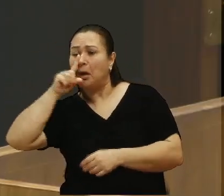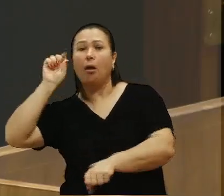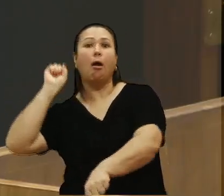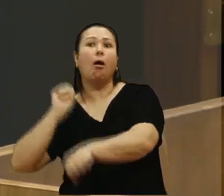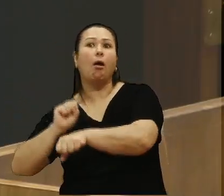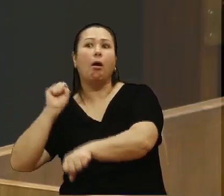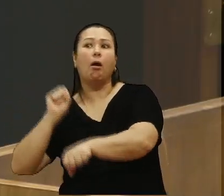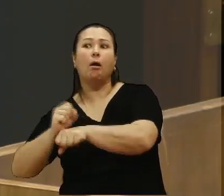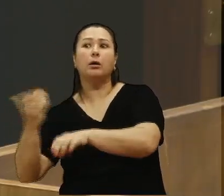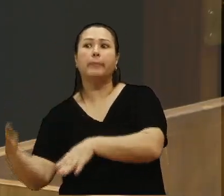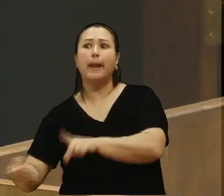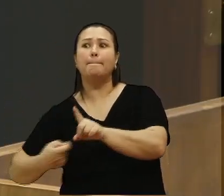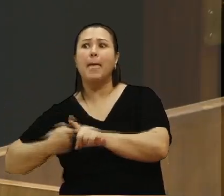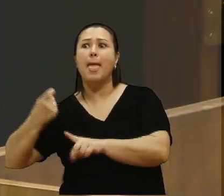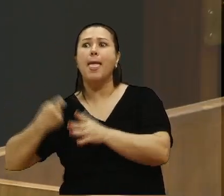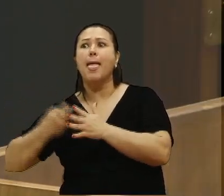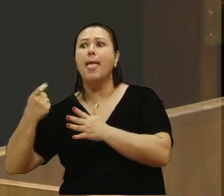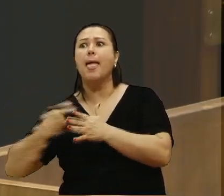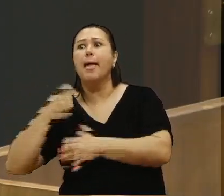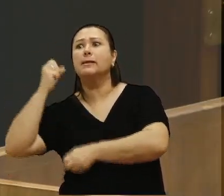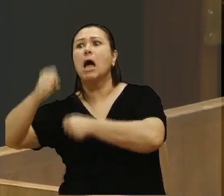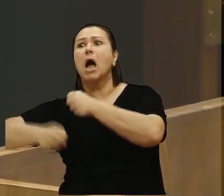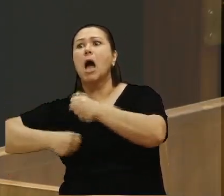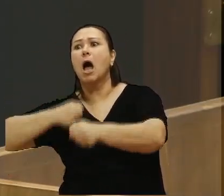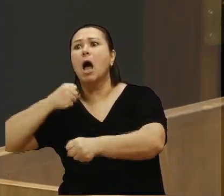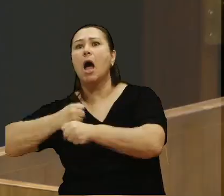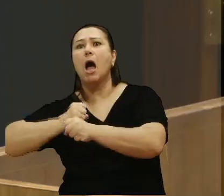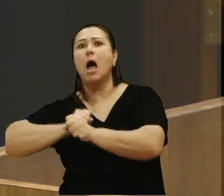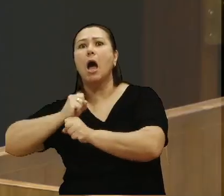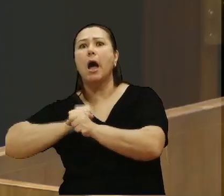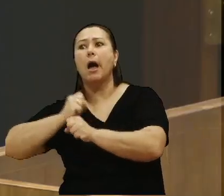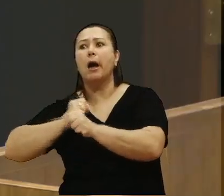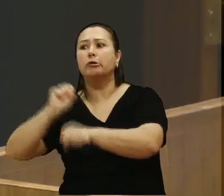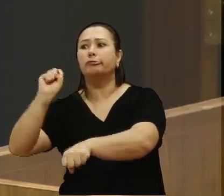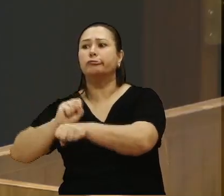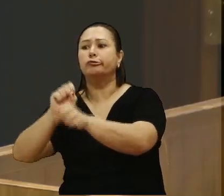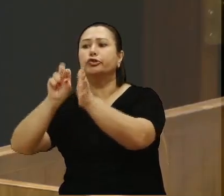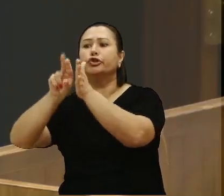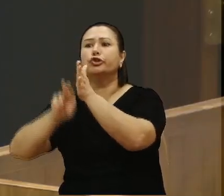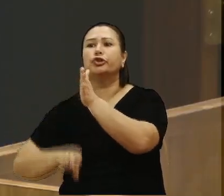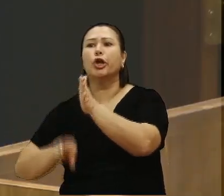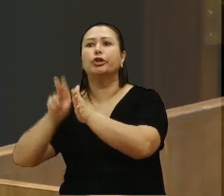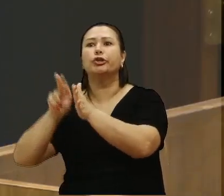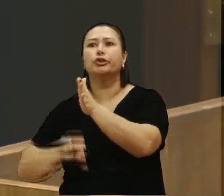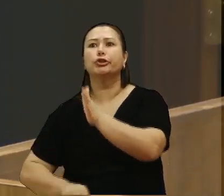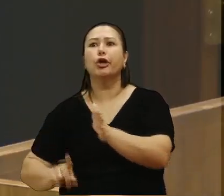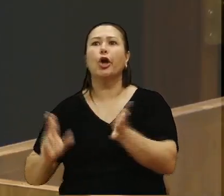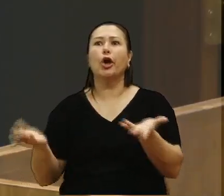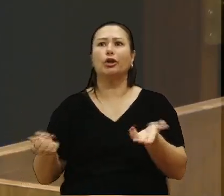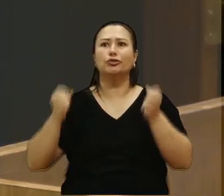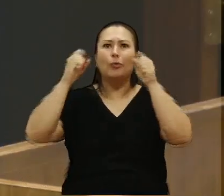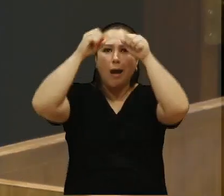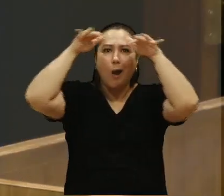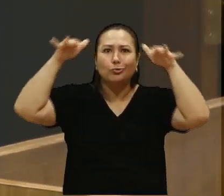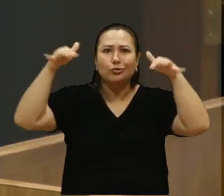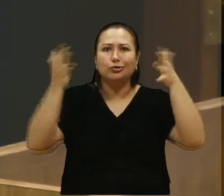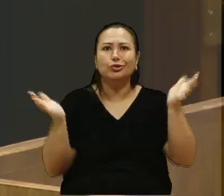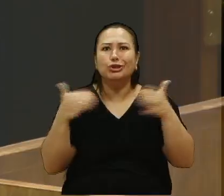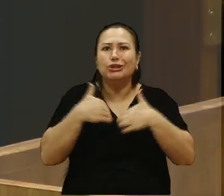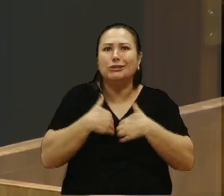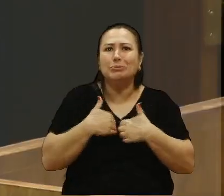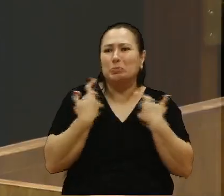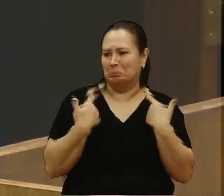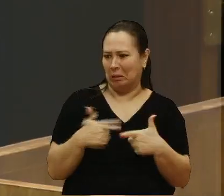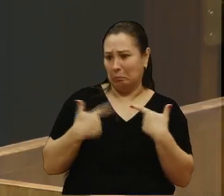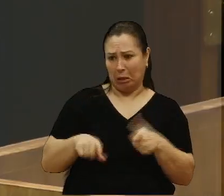esperam meses ou anos para um diagnóstico de autismo que não tem o que fazer.